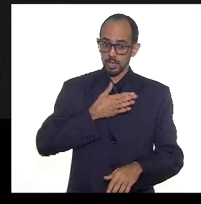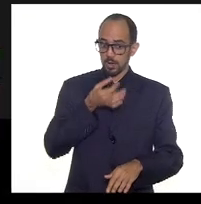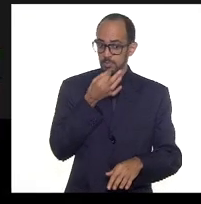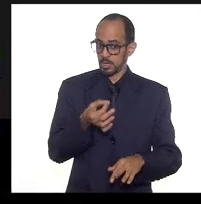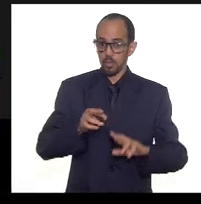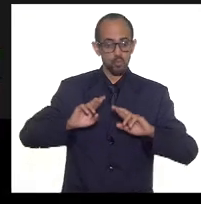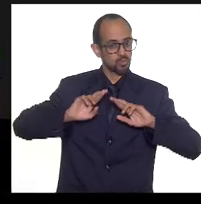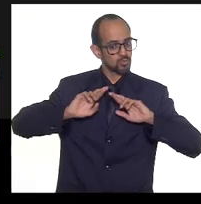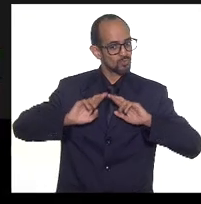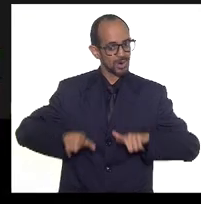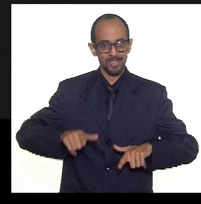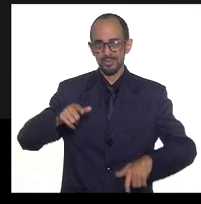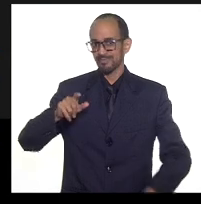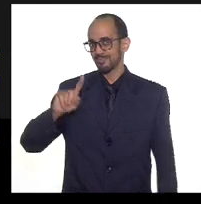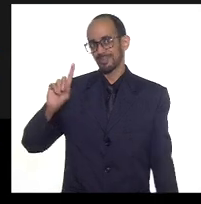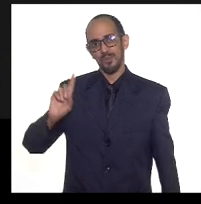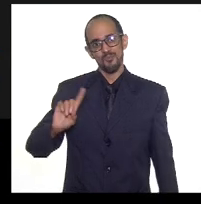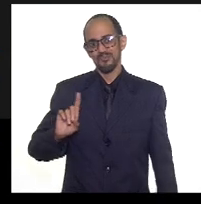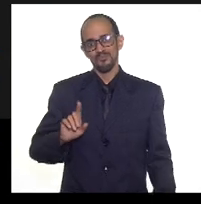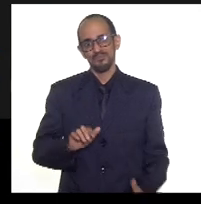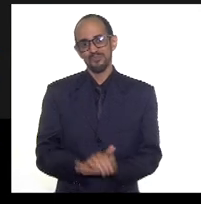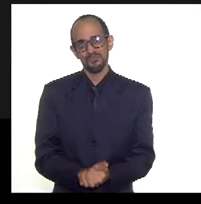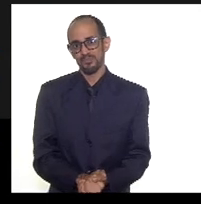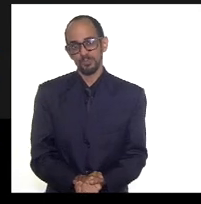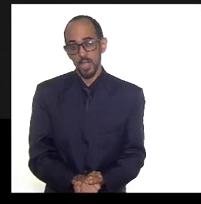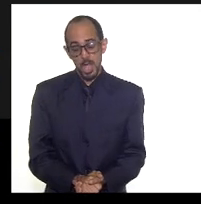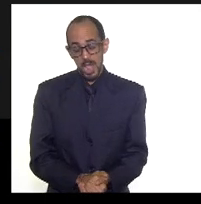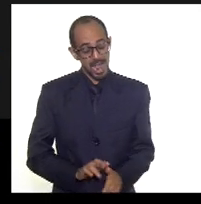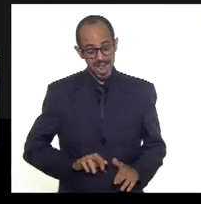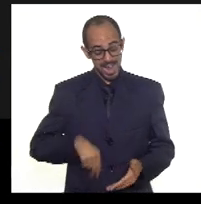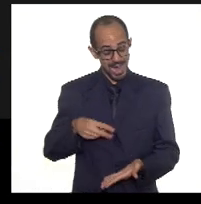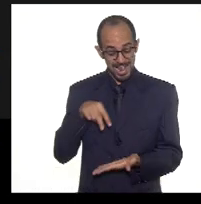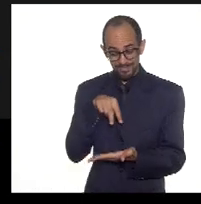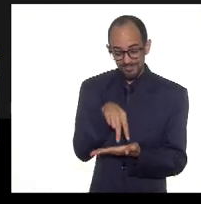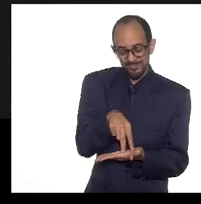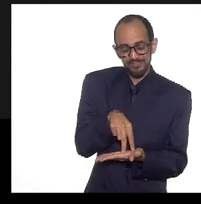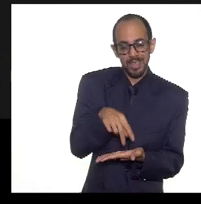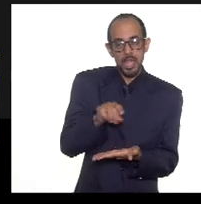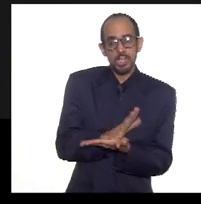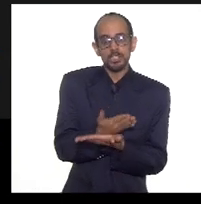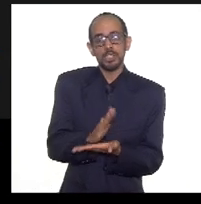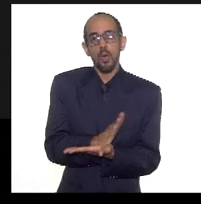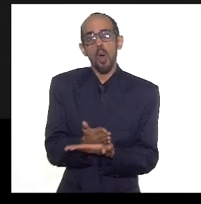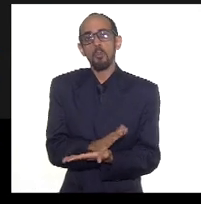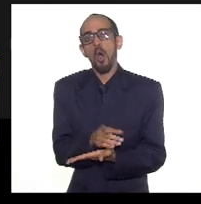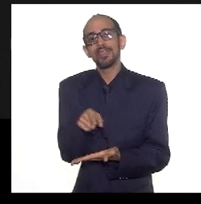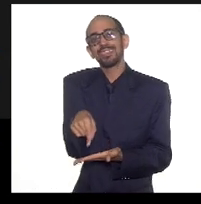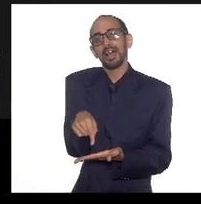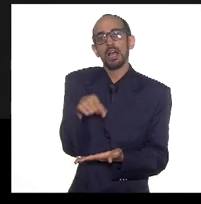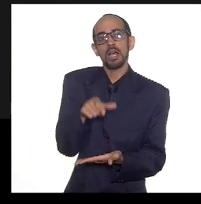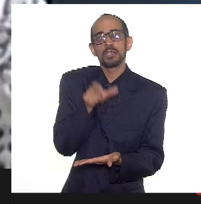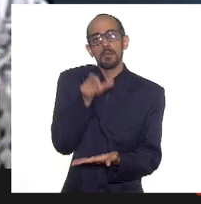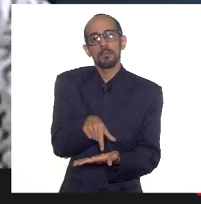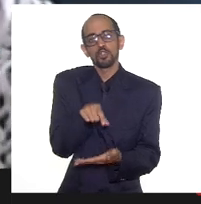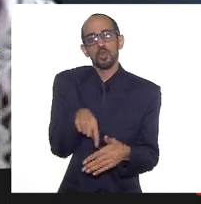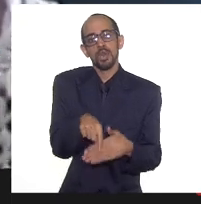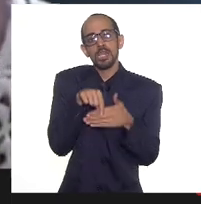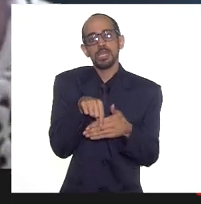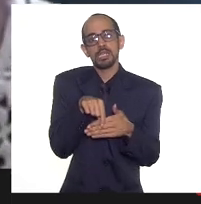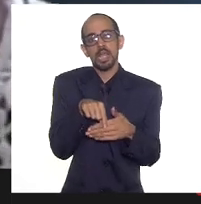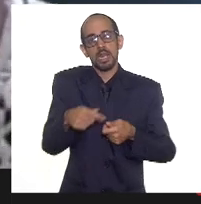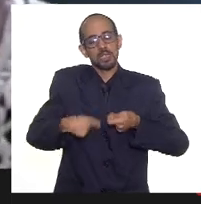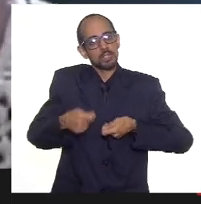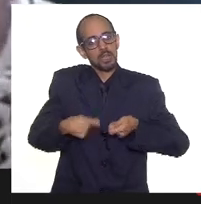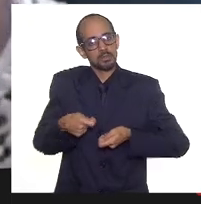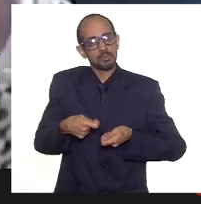faz diferença quem é o ator. Essa circulação incomoda eles, né? Então, é desse tipo de dimensão que